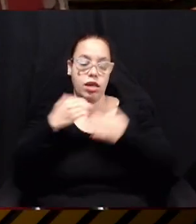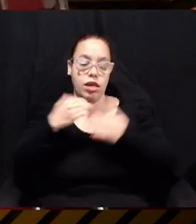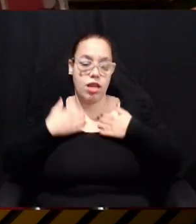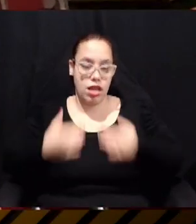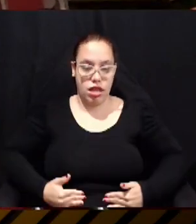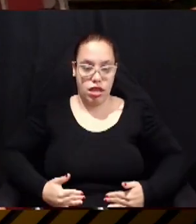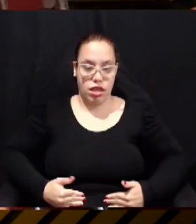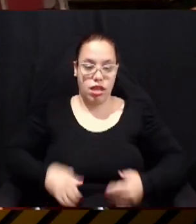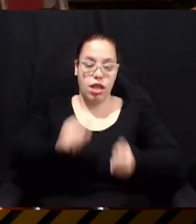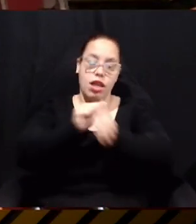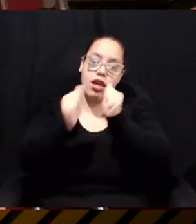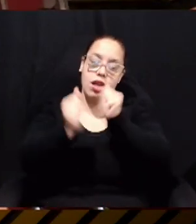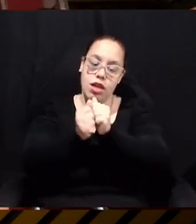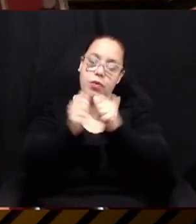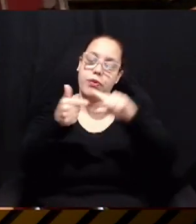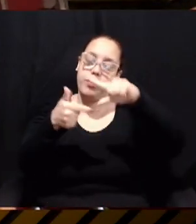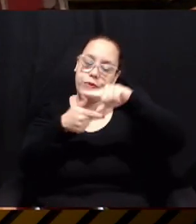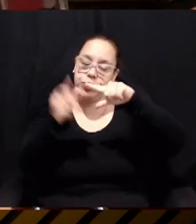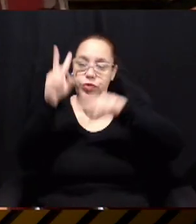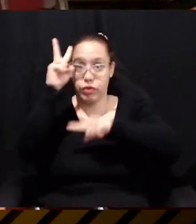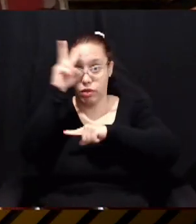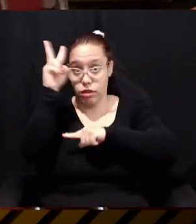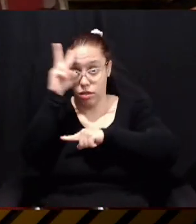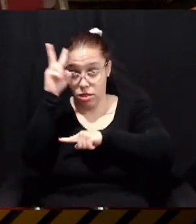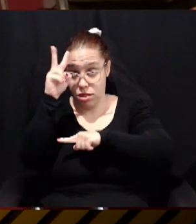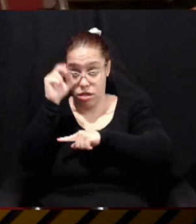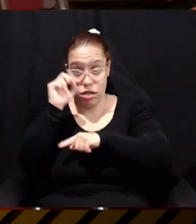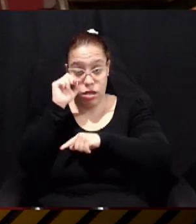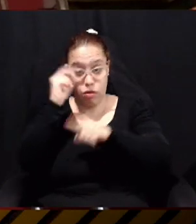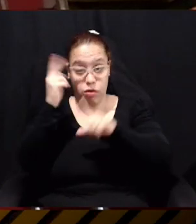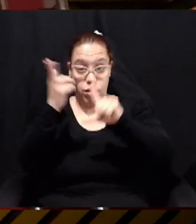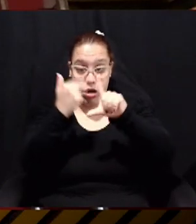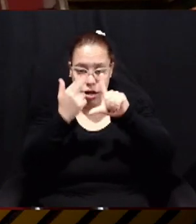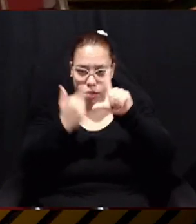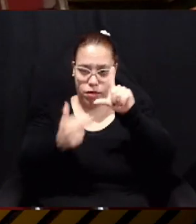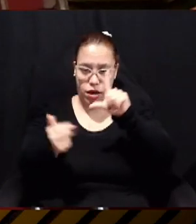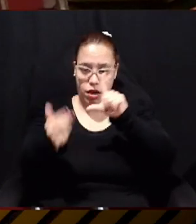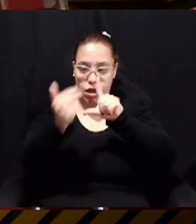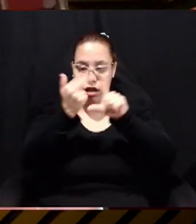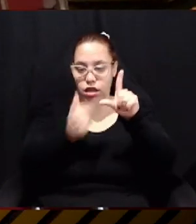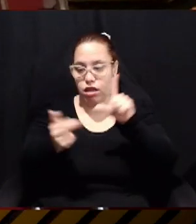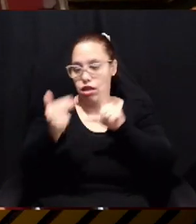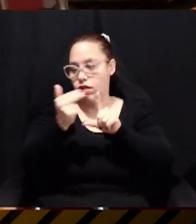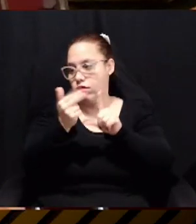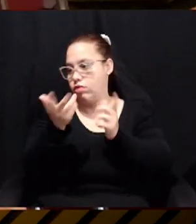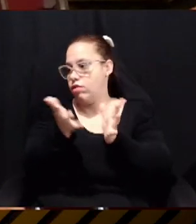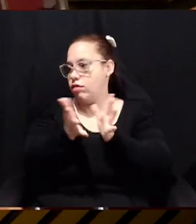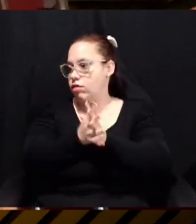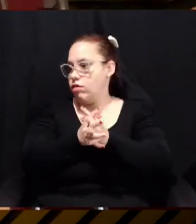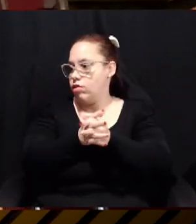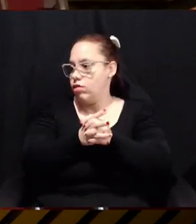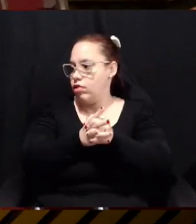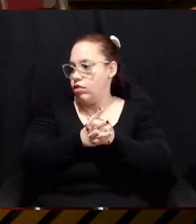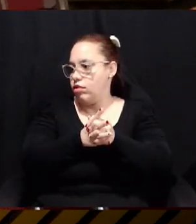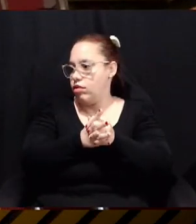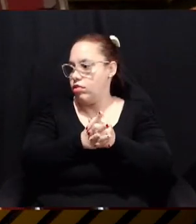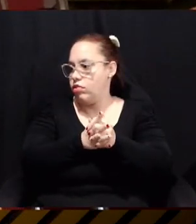para quadrinho, para animação, né? Então, eu acho que a gente parte ali de todo